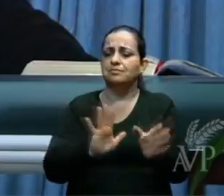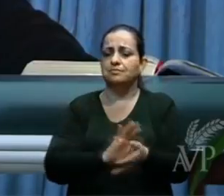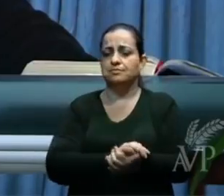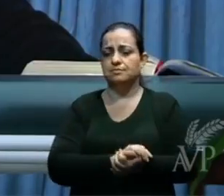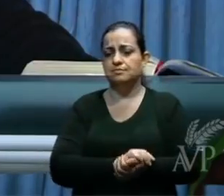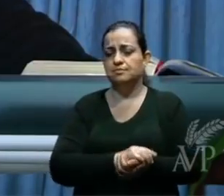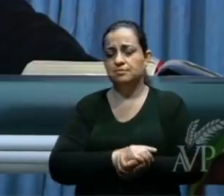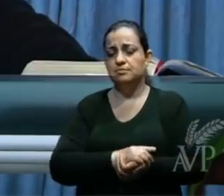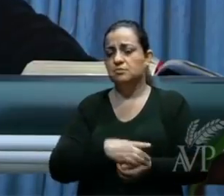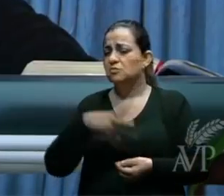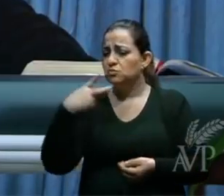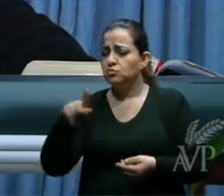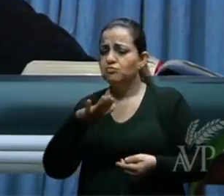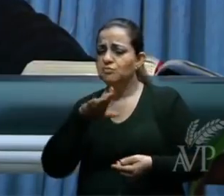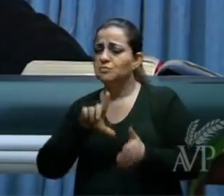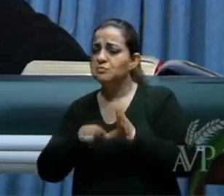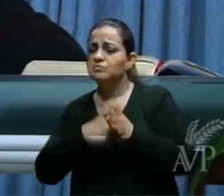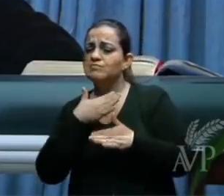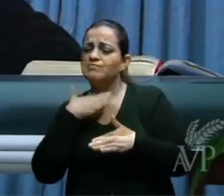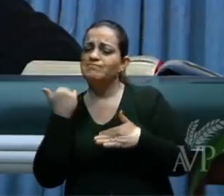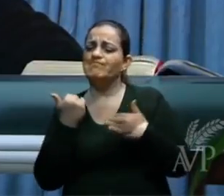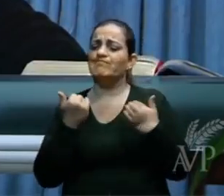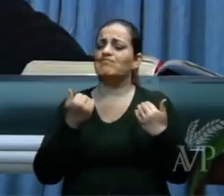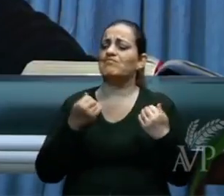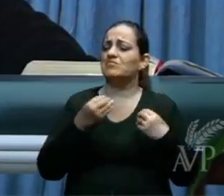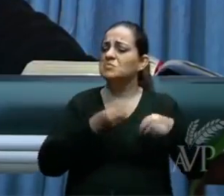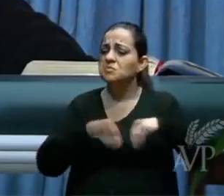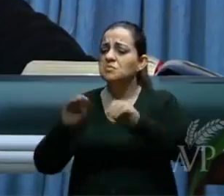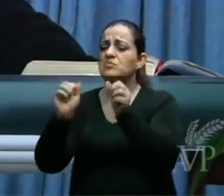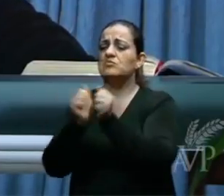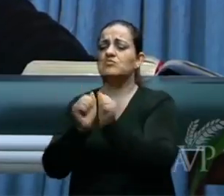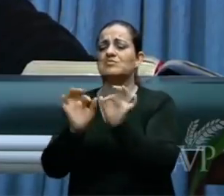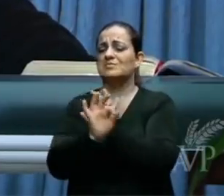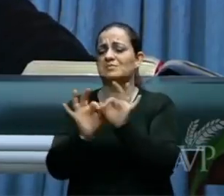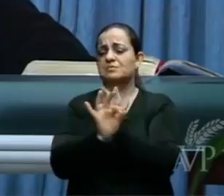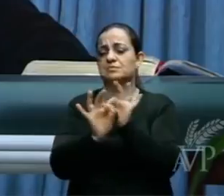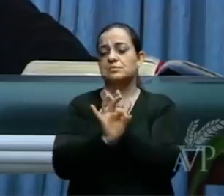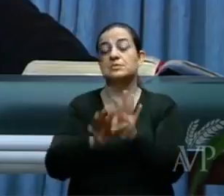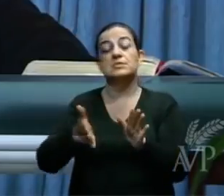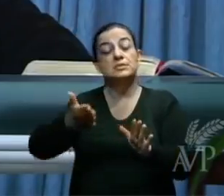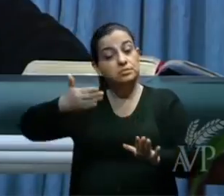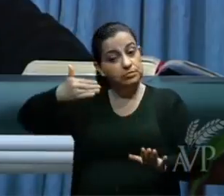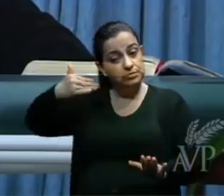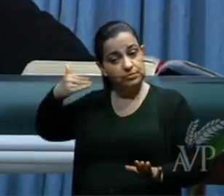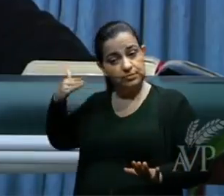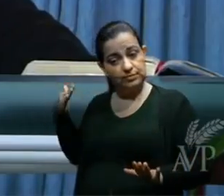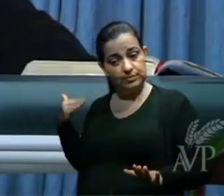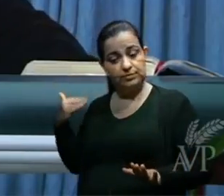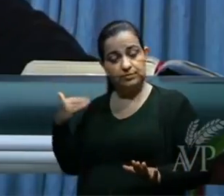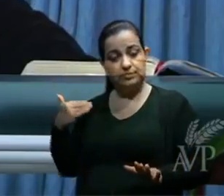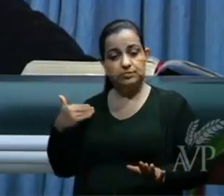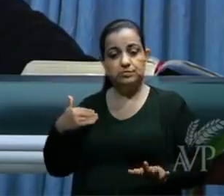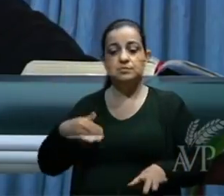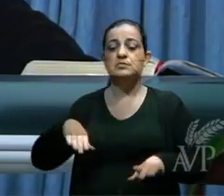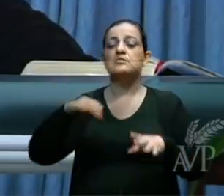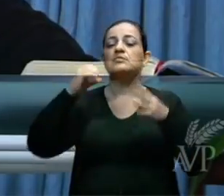não vai levar nada daqui mas nos dias de noé era essa preocupação